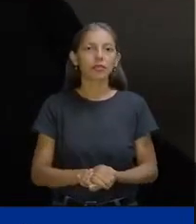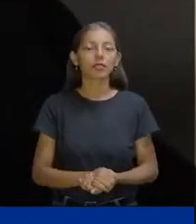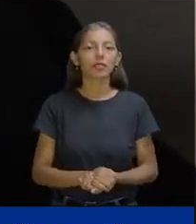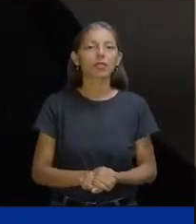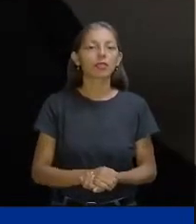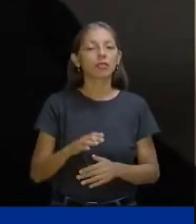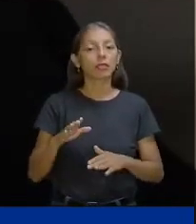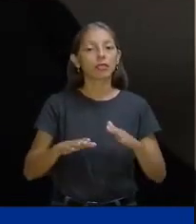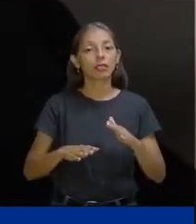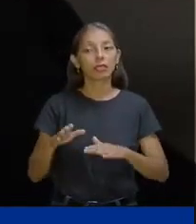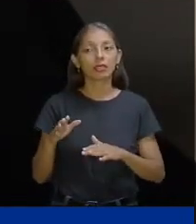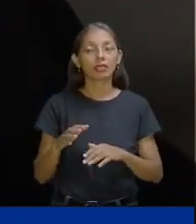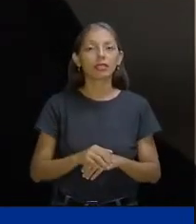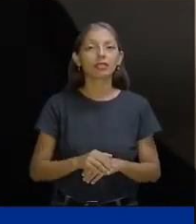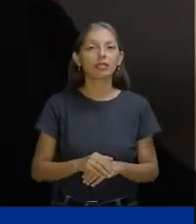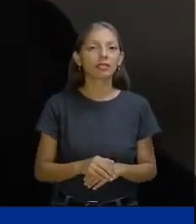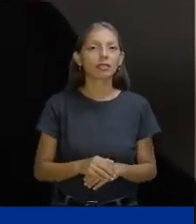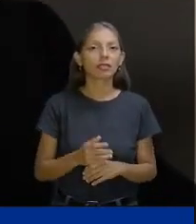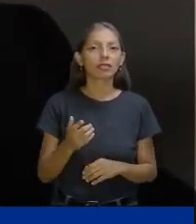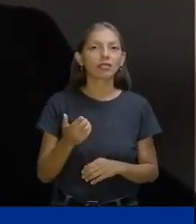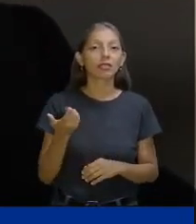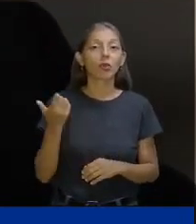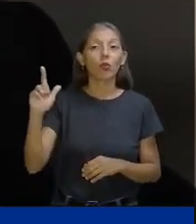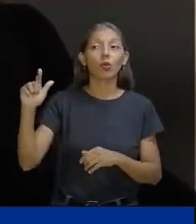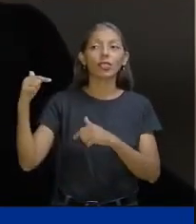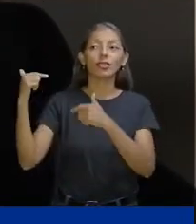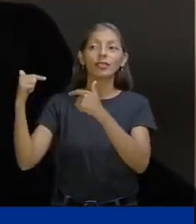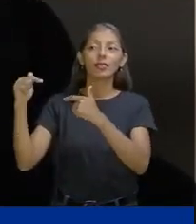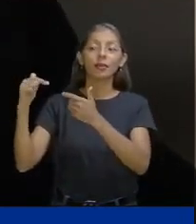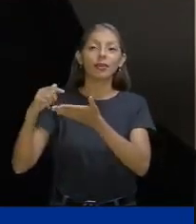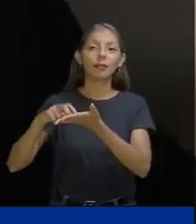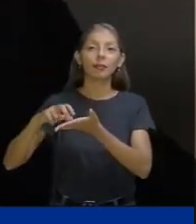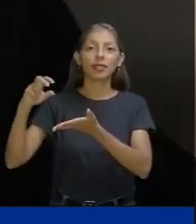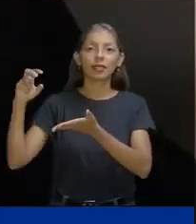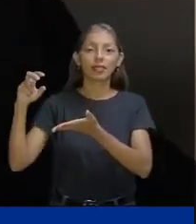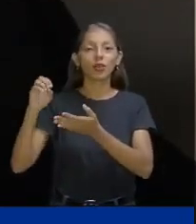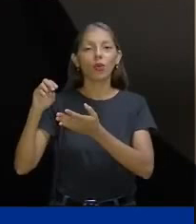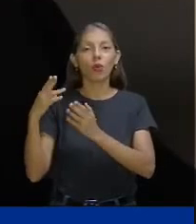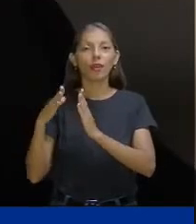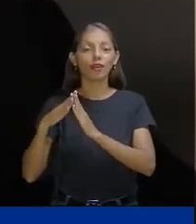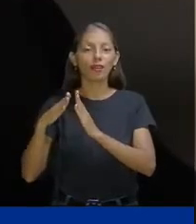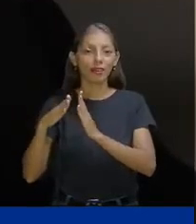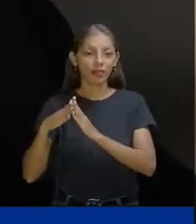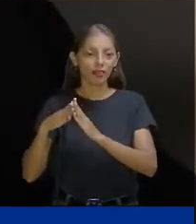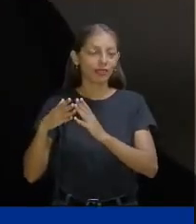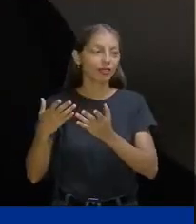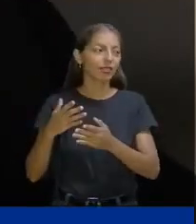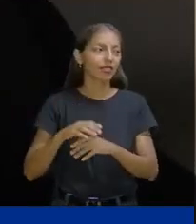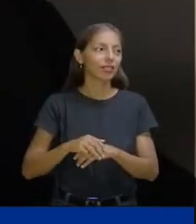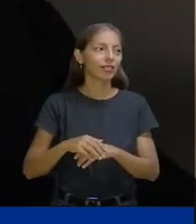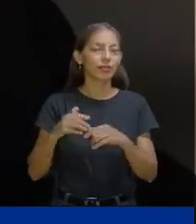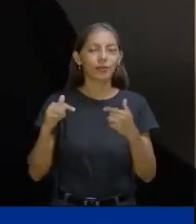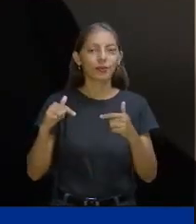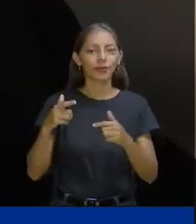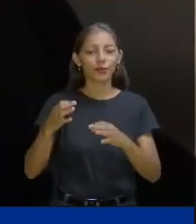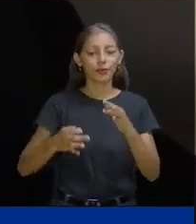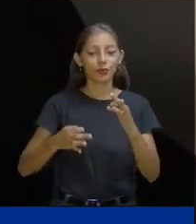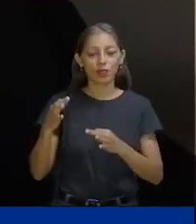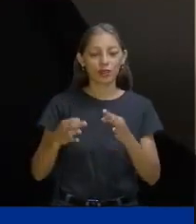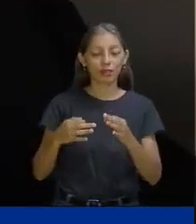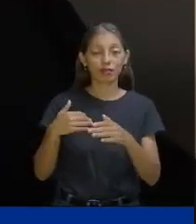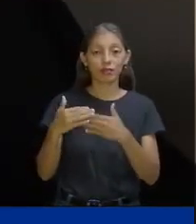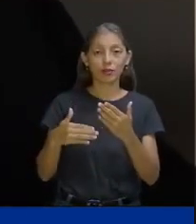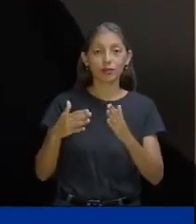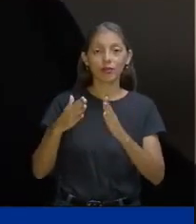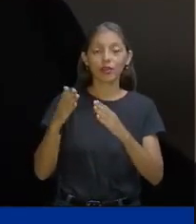do serviço, né, digamos assim, jurisdicional, tem o serviço de casa, ainda são, né, aquelas